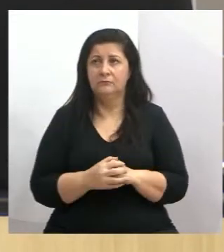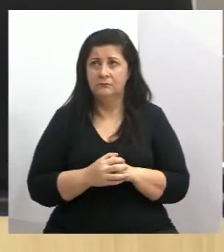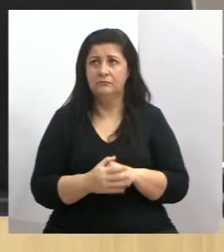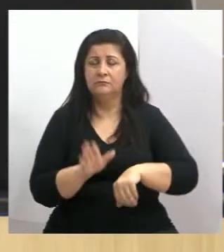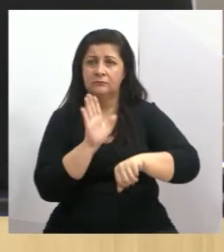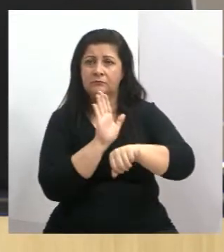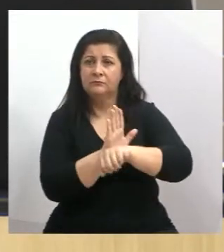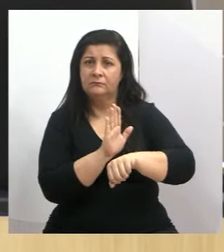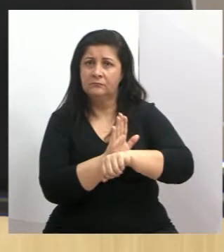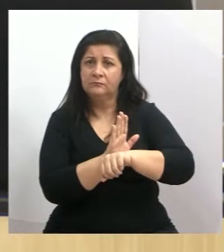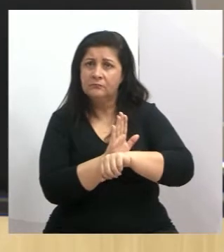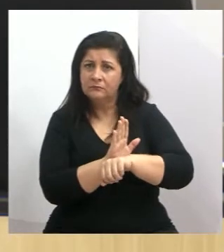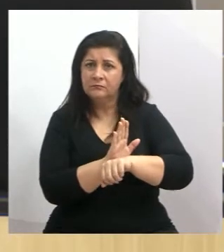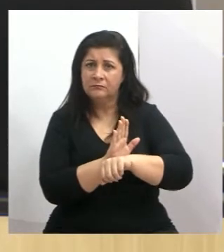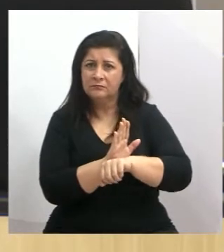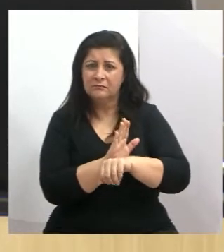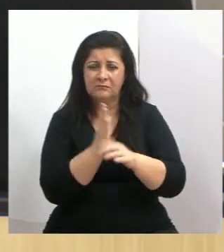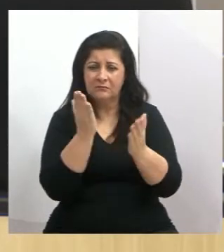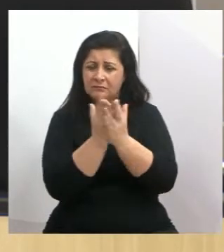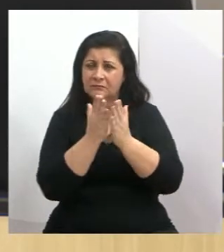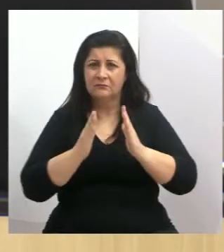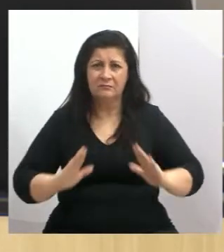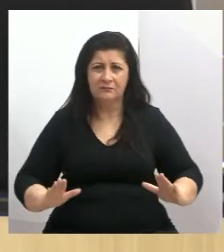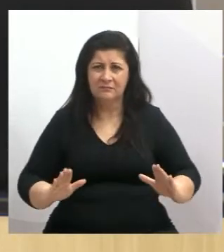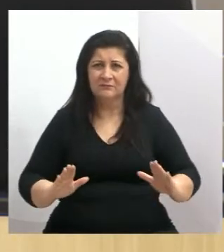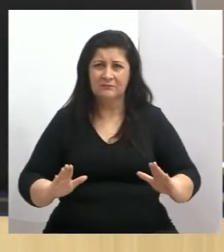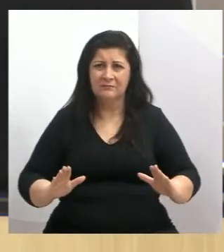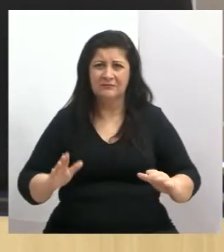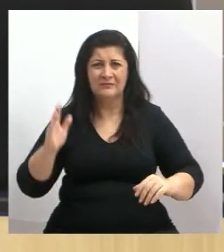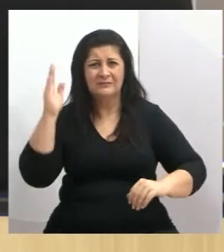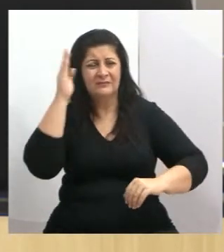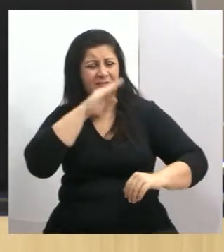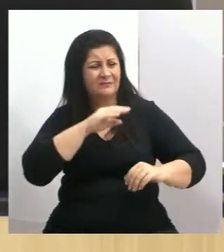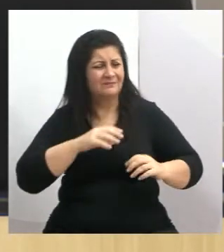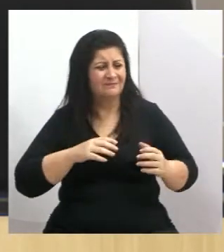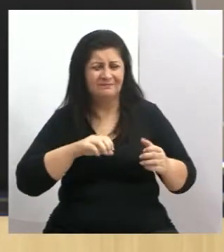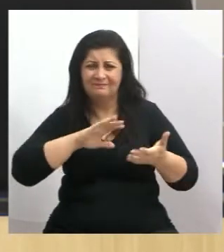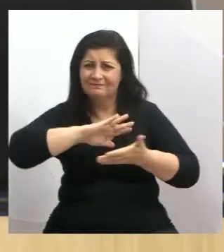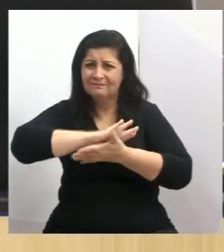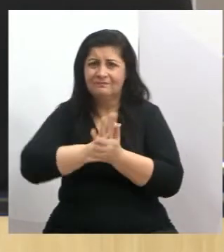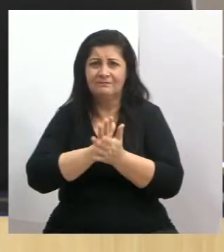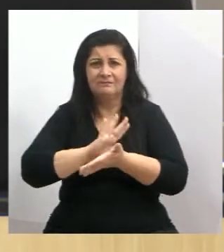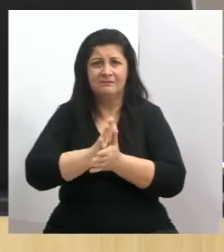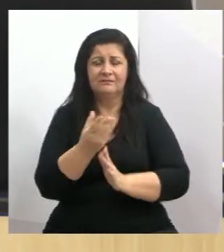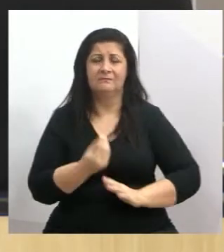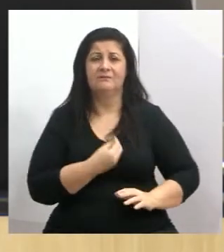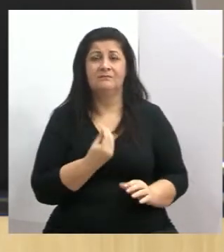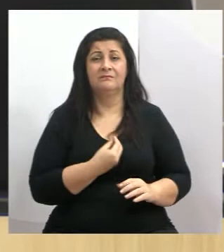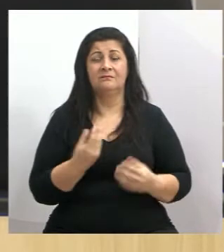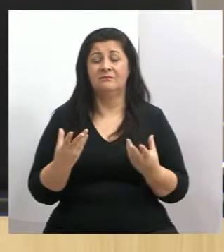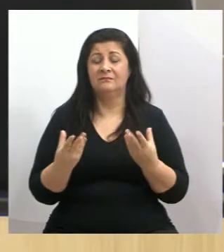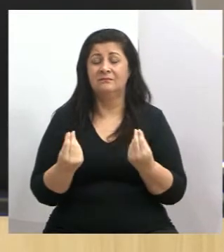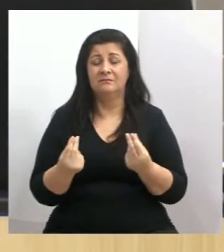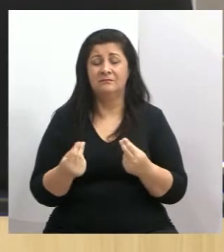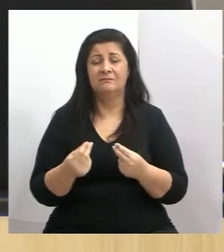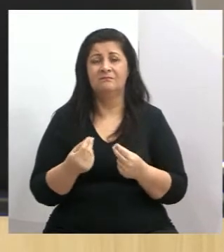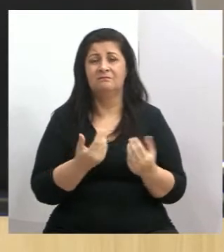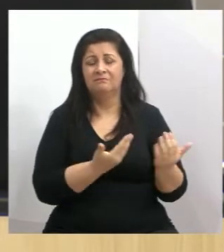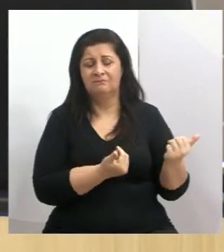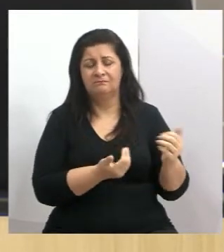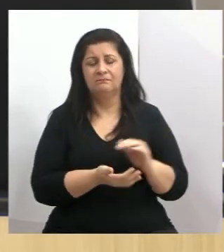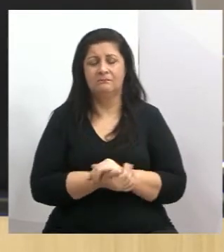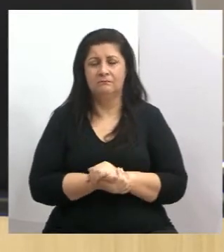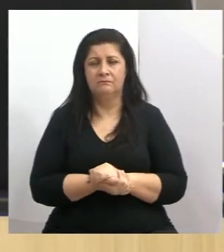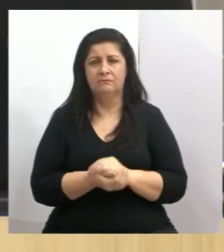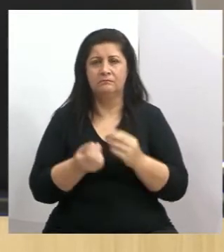intuito de ajudar e combater esse mal que destrói a vida de milhares de jovens e todos os anos foi ter